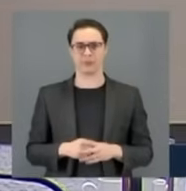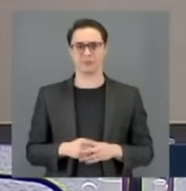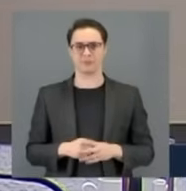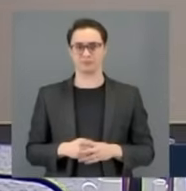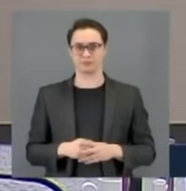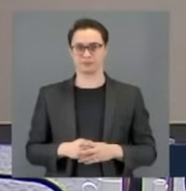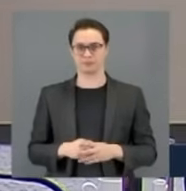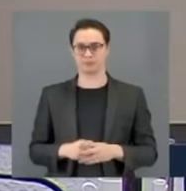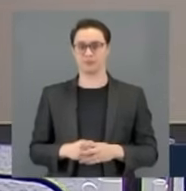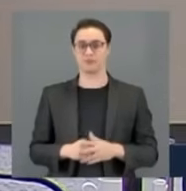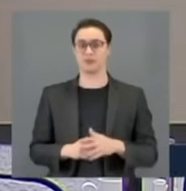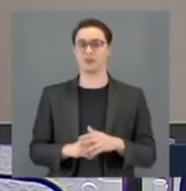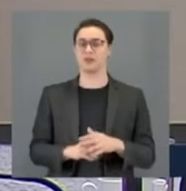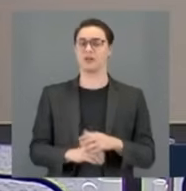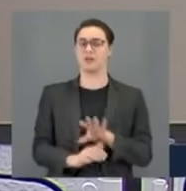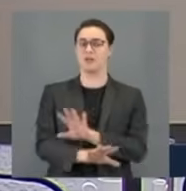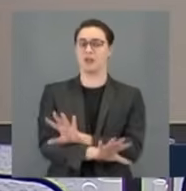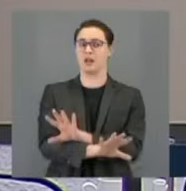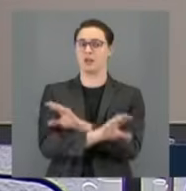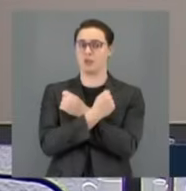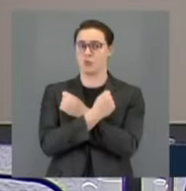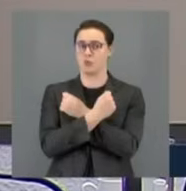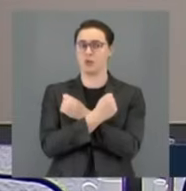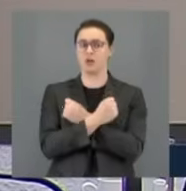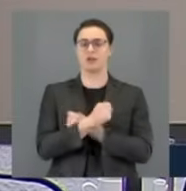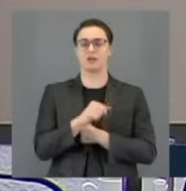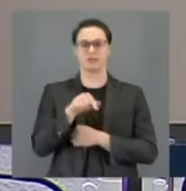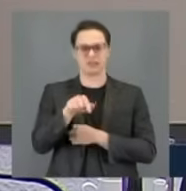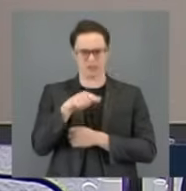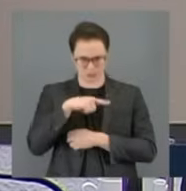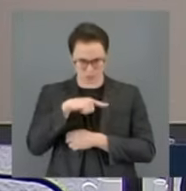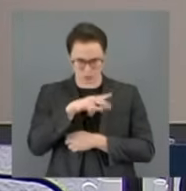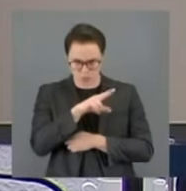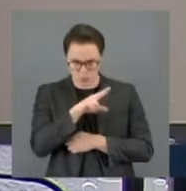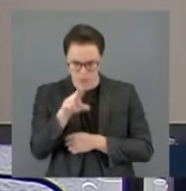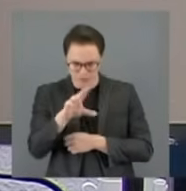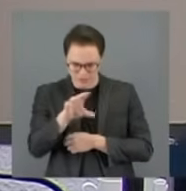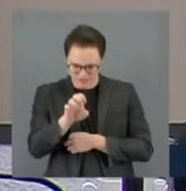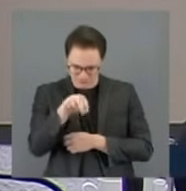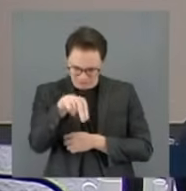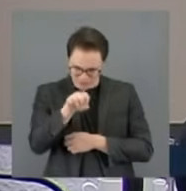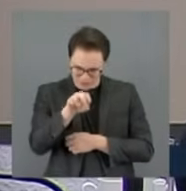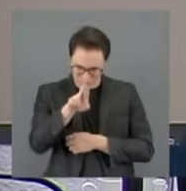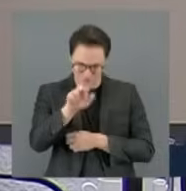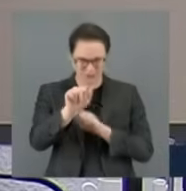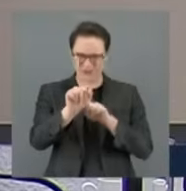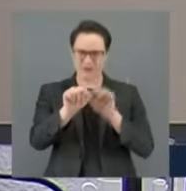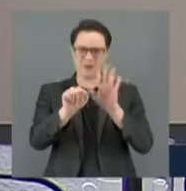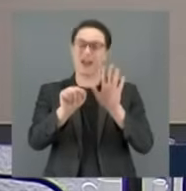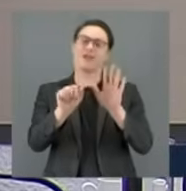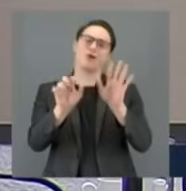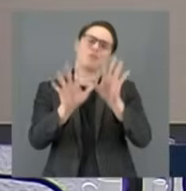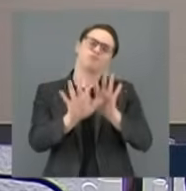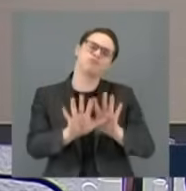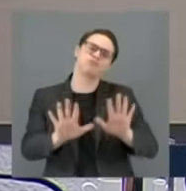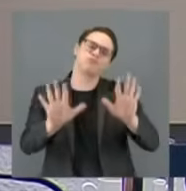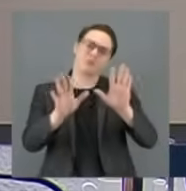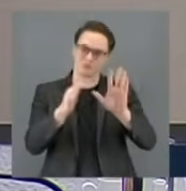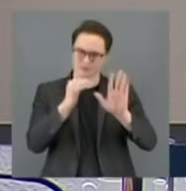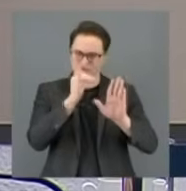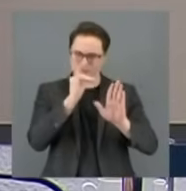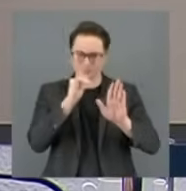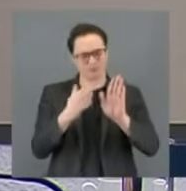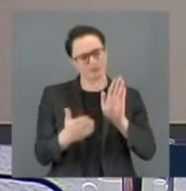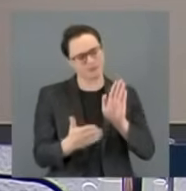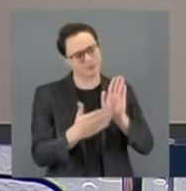A censura nunca tem esse nome. Ninguém diz que vai propor um projeto para